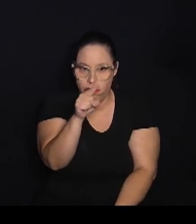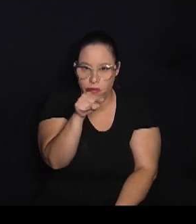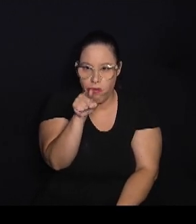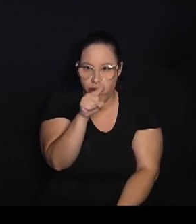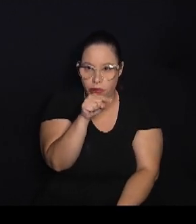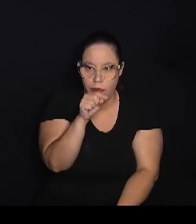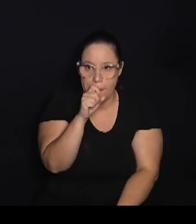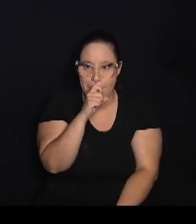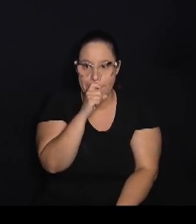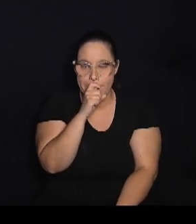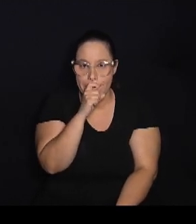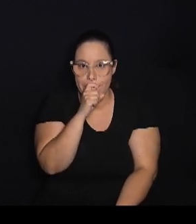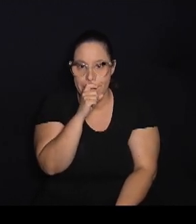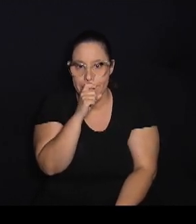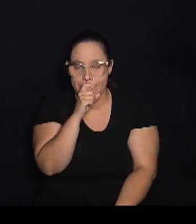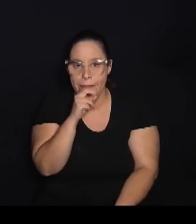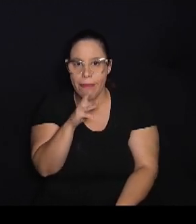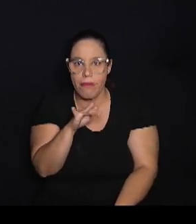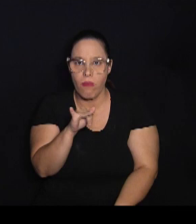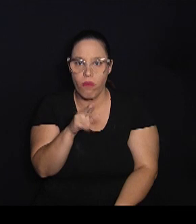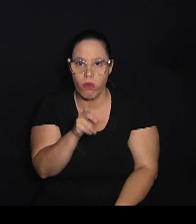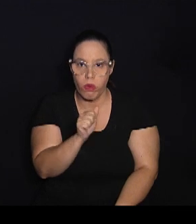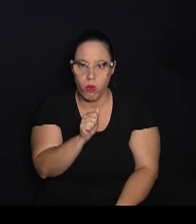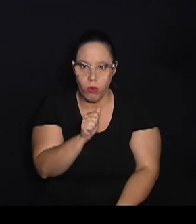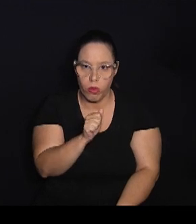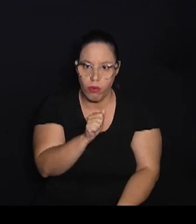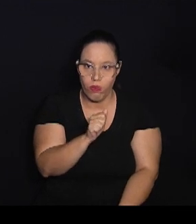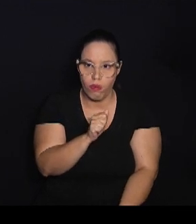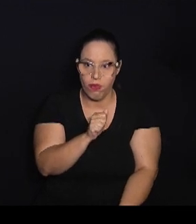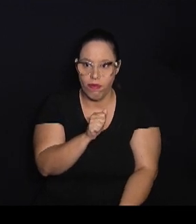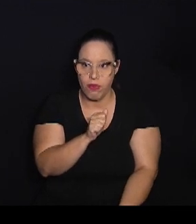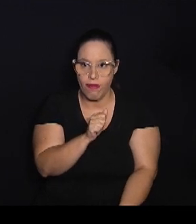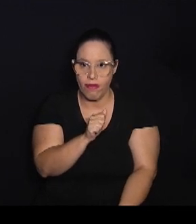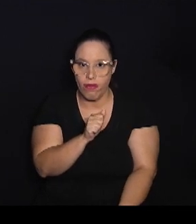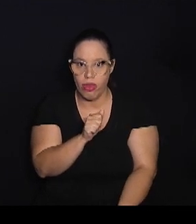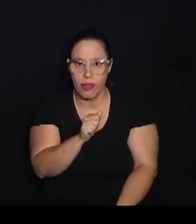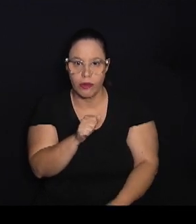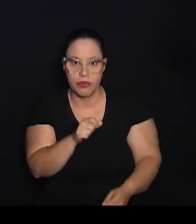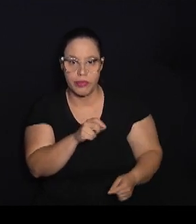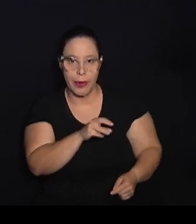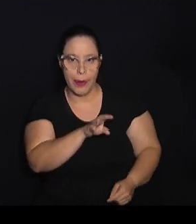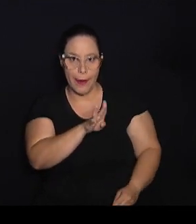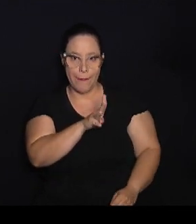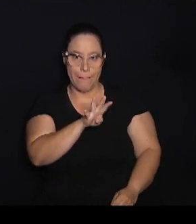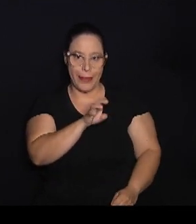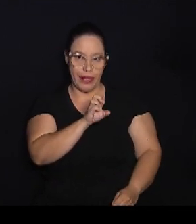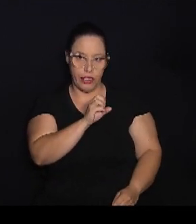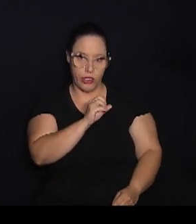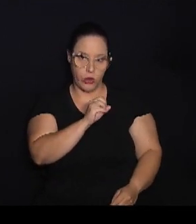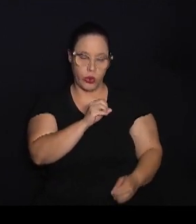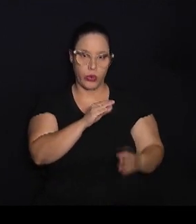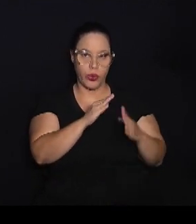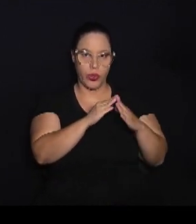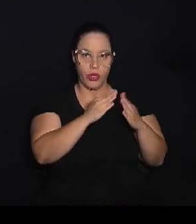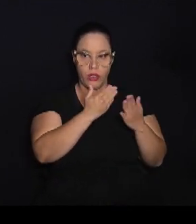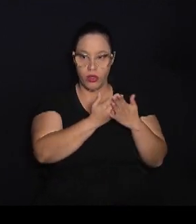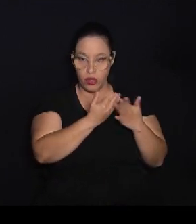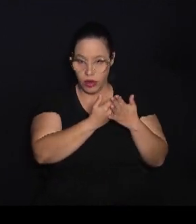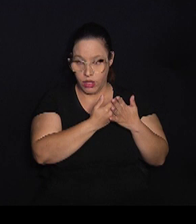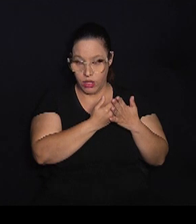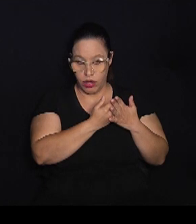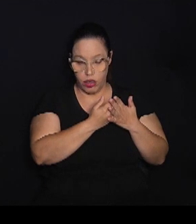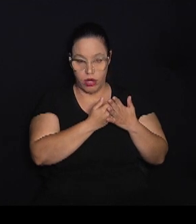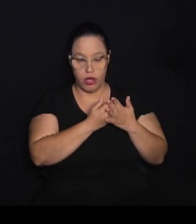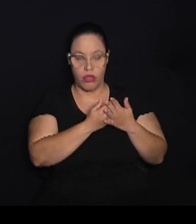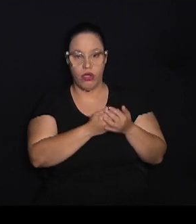falei a tira dele né o Hogan zelli se passavam mesmo num beco assim mais pobre tipo uma favela alguma coisa assim